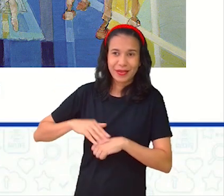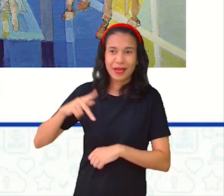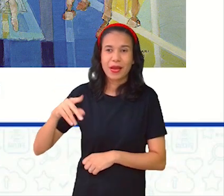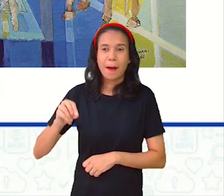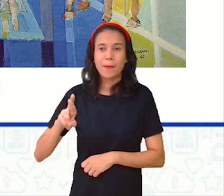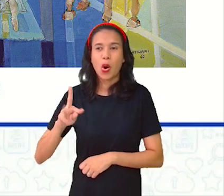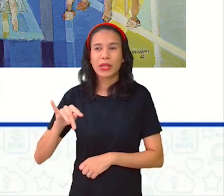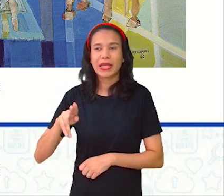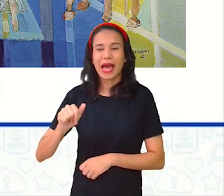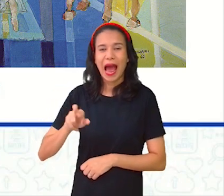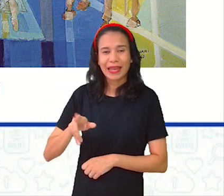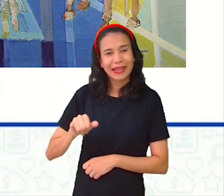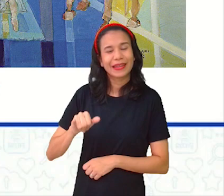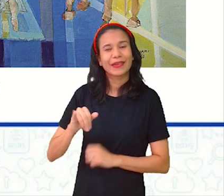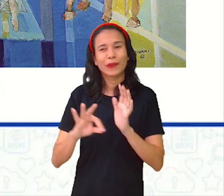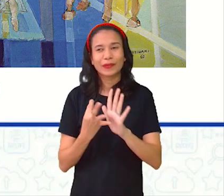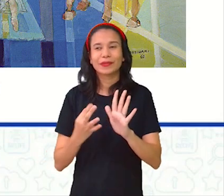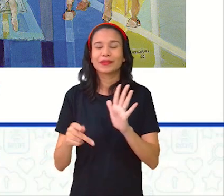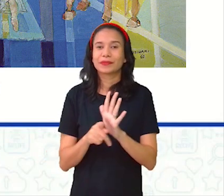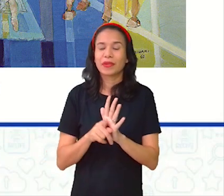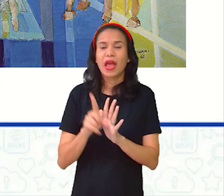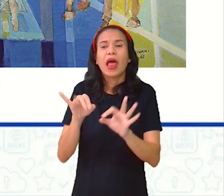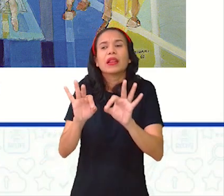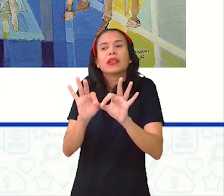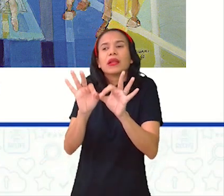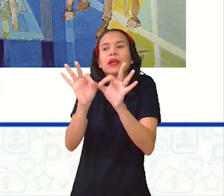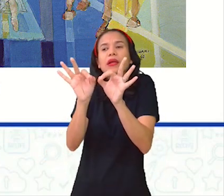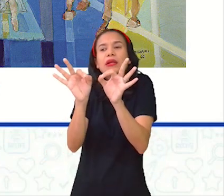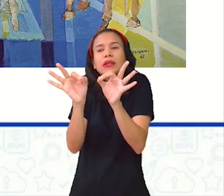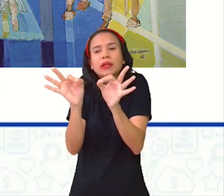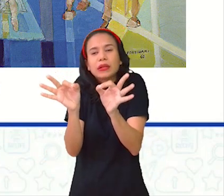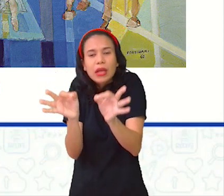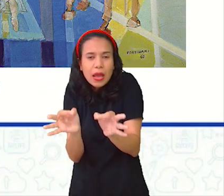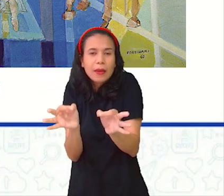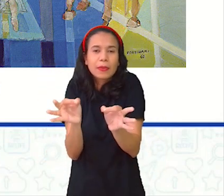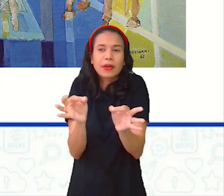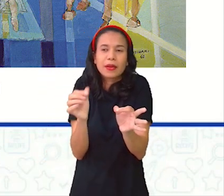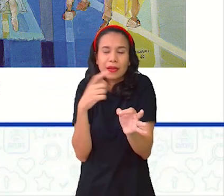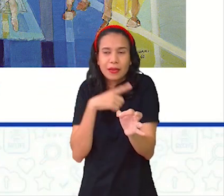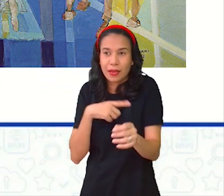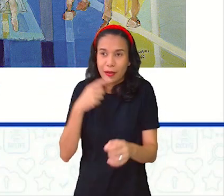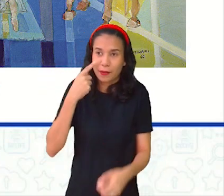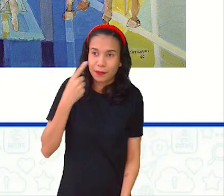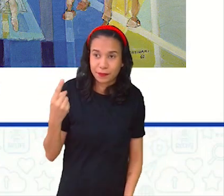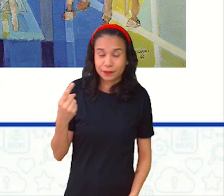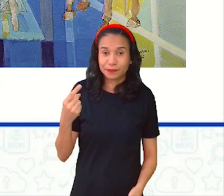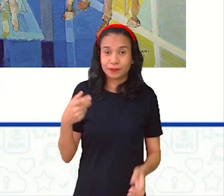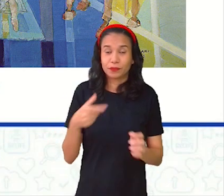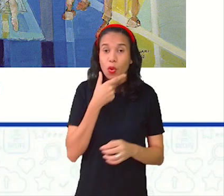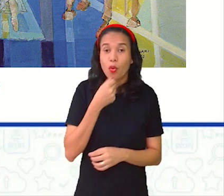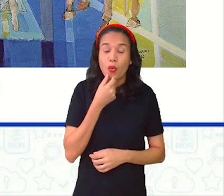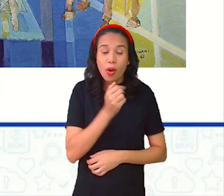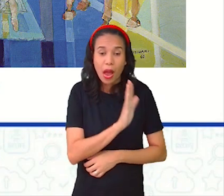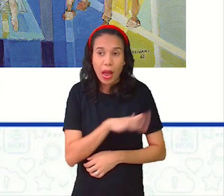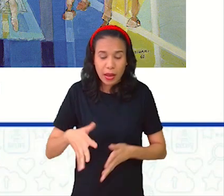e vocês estão vendo aí que ele é bem simples, né? Ele só tem na imagem a figura do menino